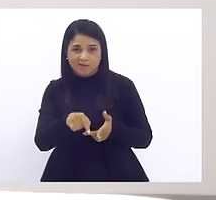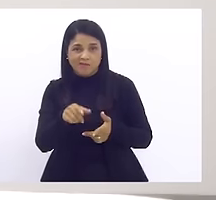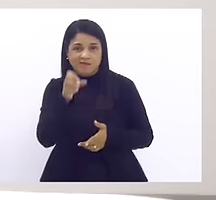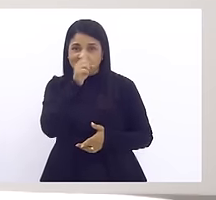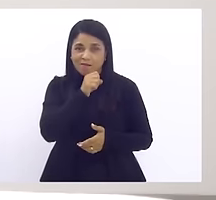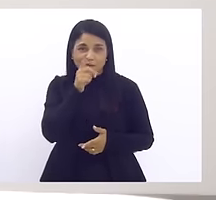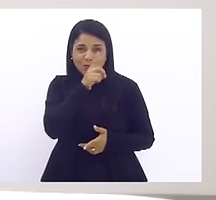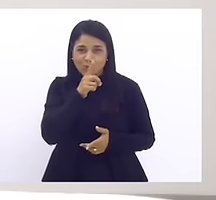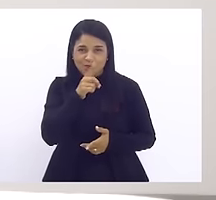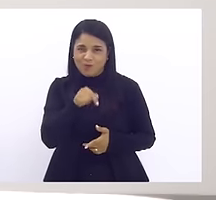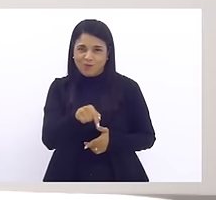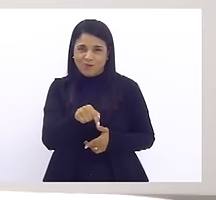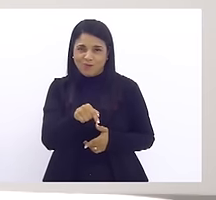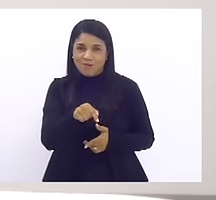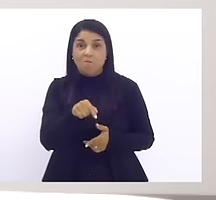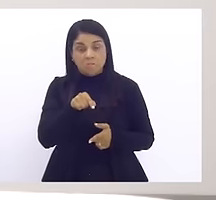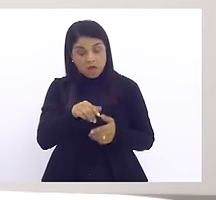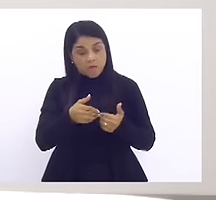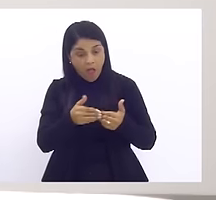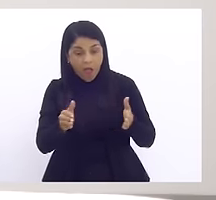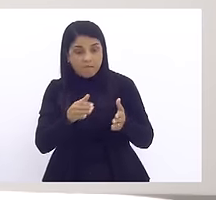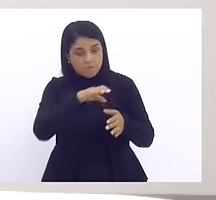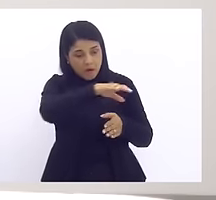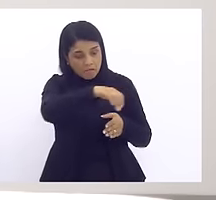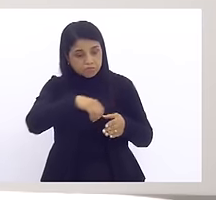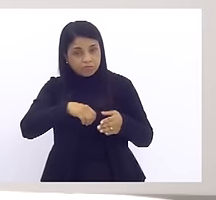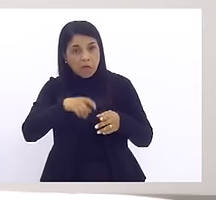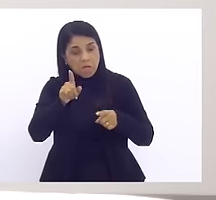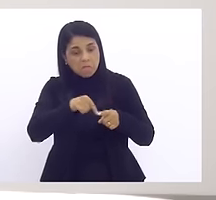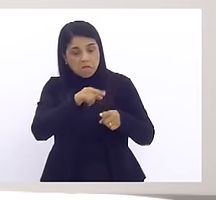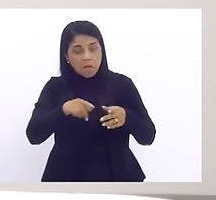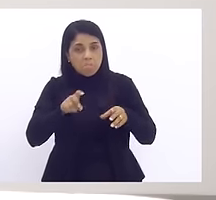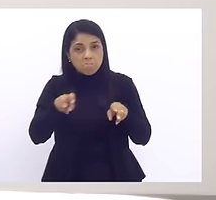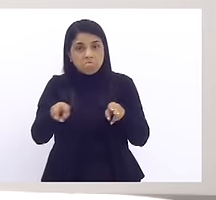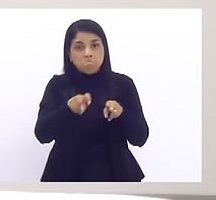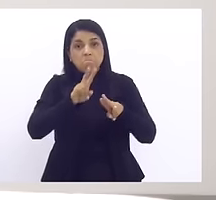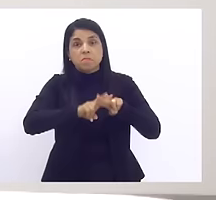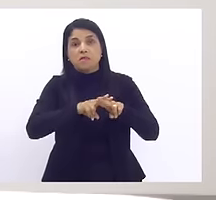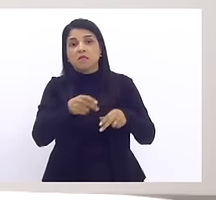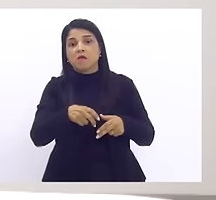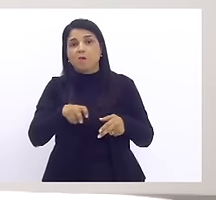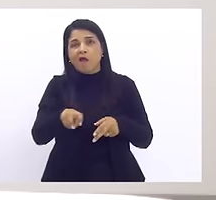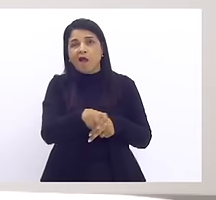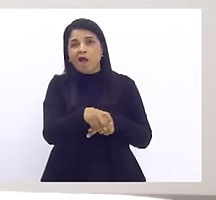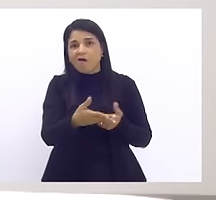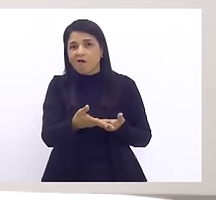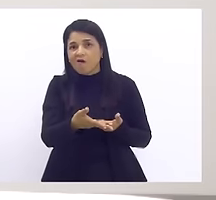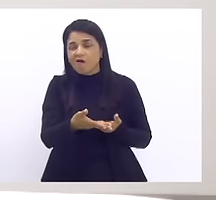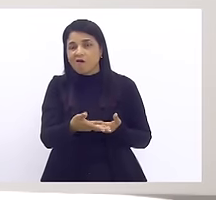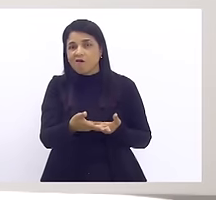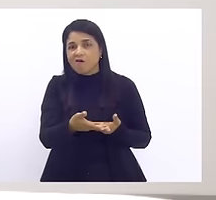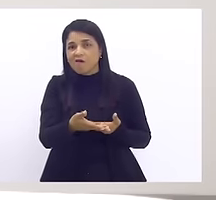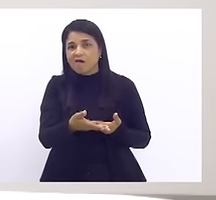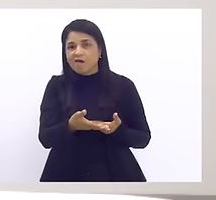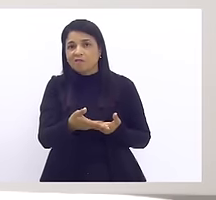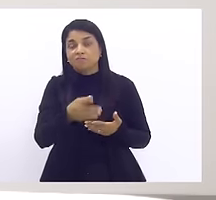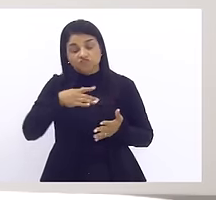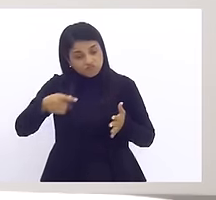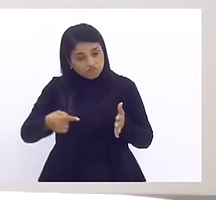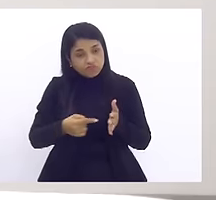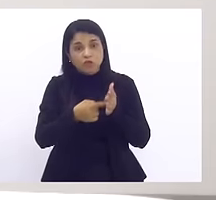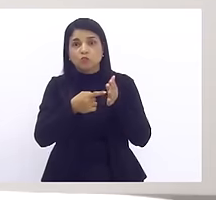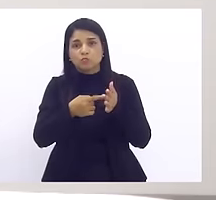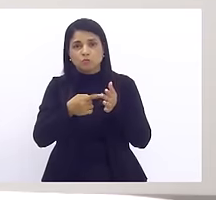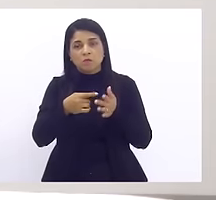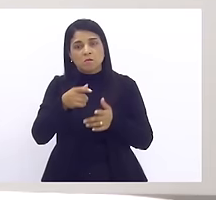no final de semana mas abre para recolher veículos recolher veículos então nós temos denúncias de pessoas que